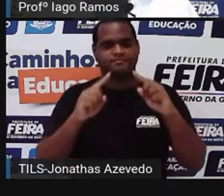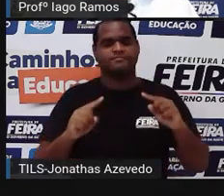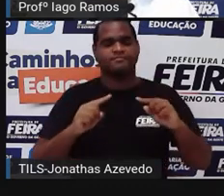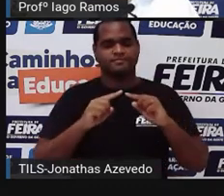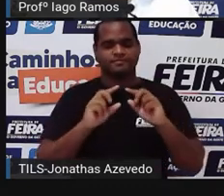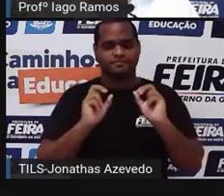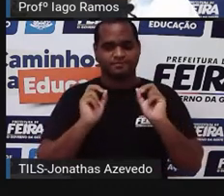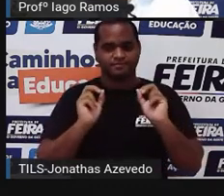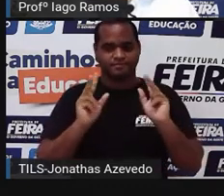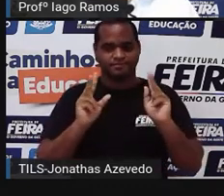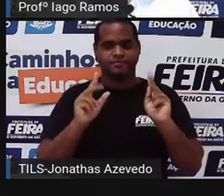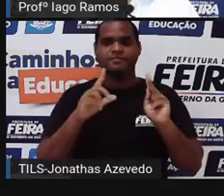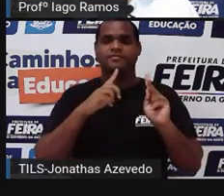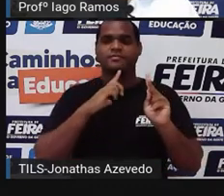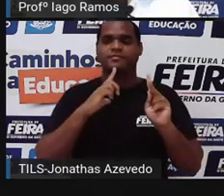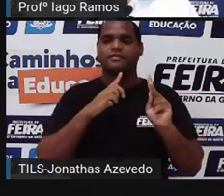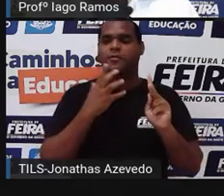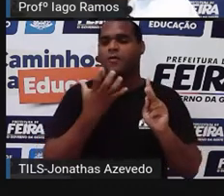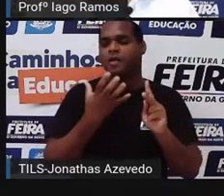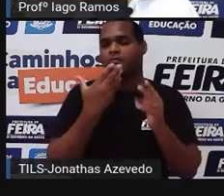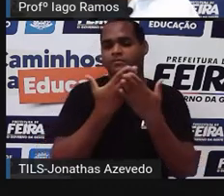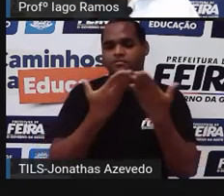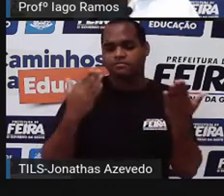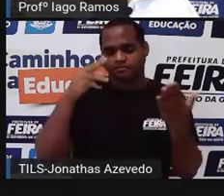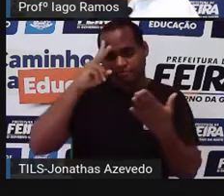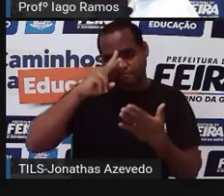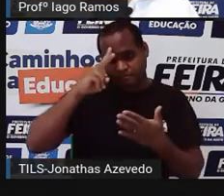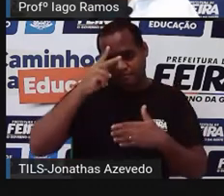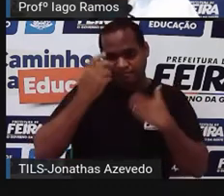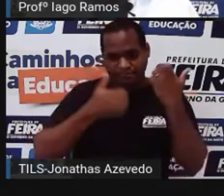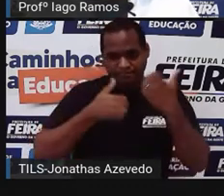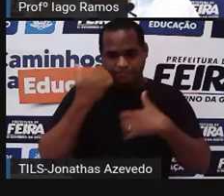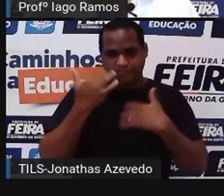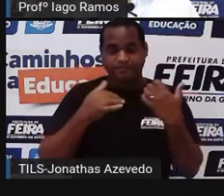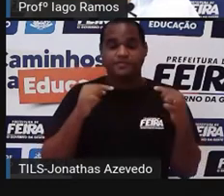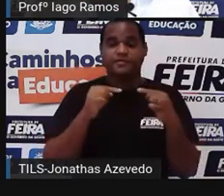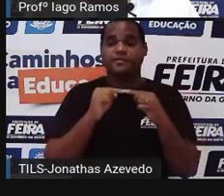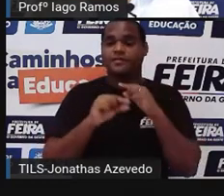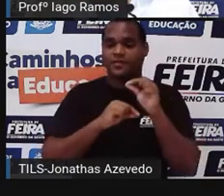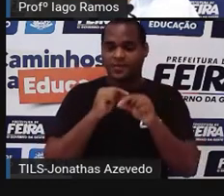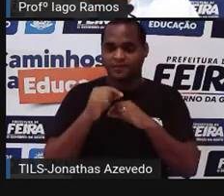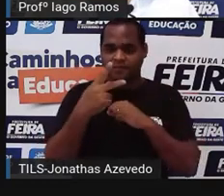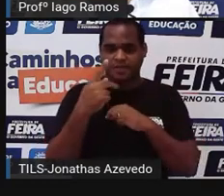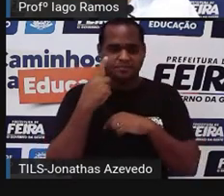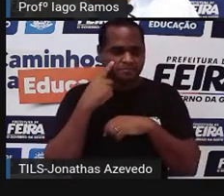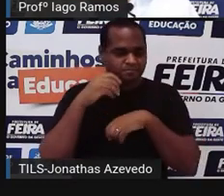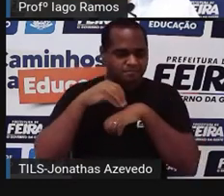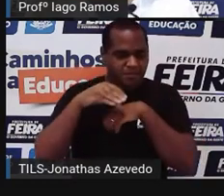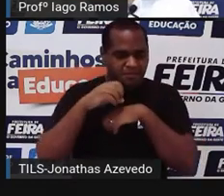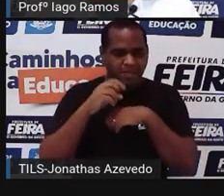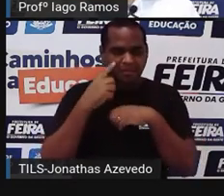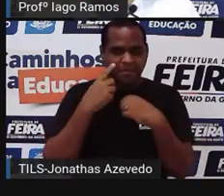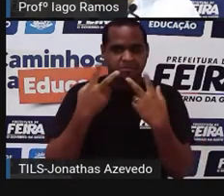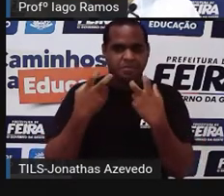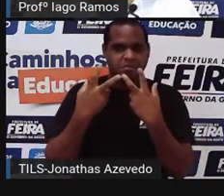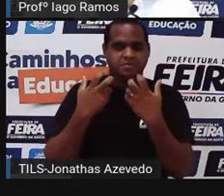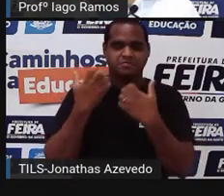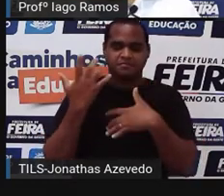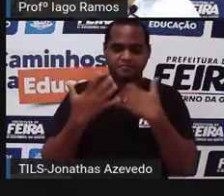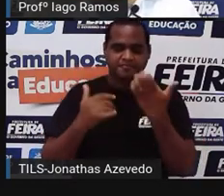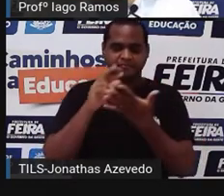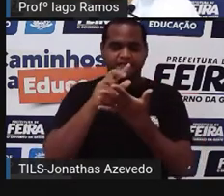eu só quero te fazer lembrar um pouquinho disso só para a gente perceber que